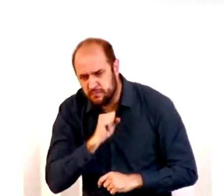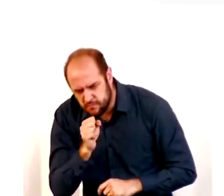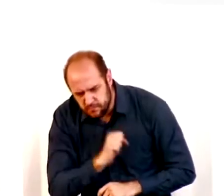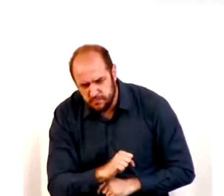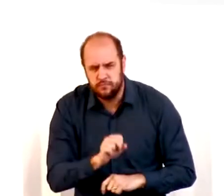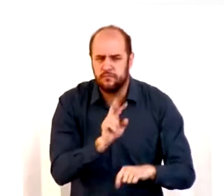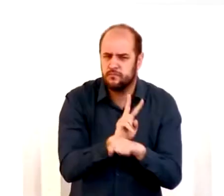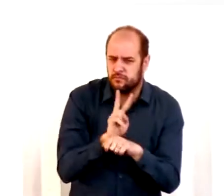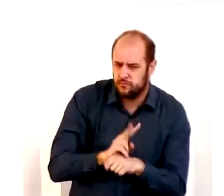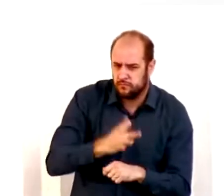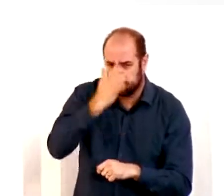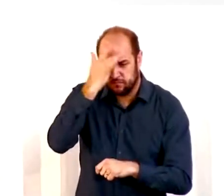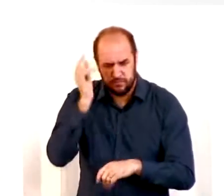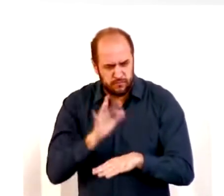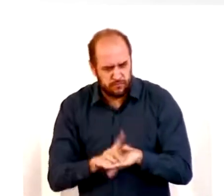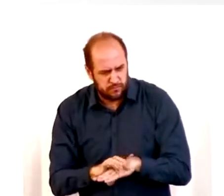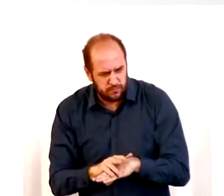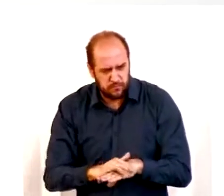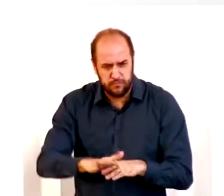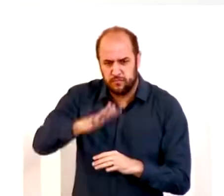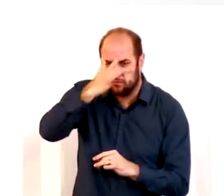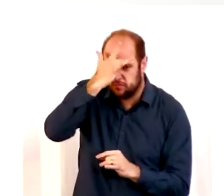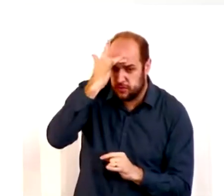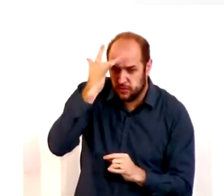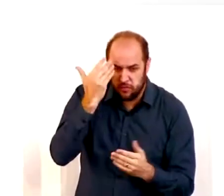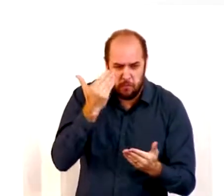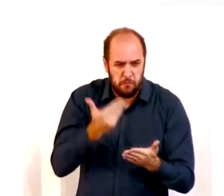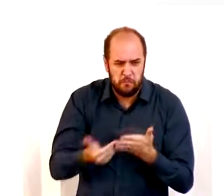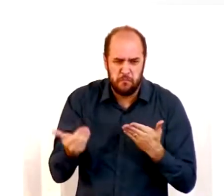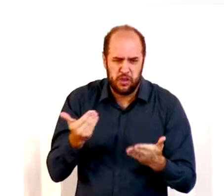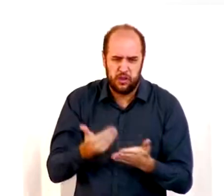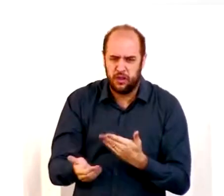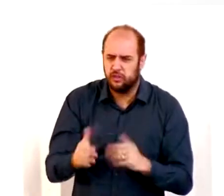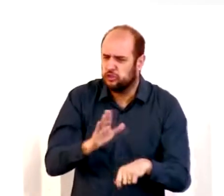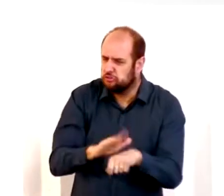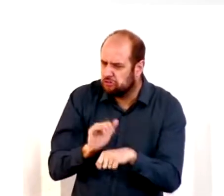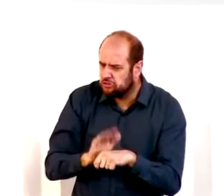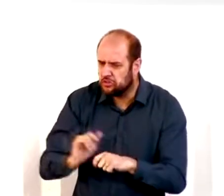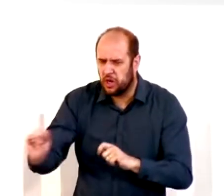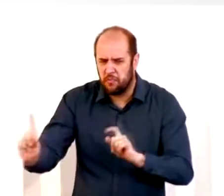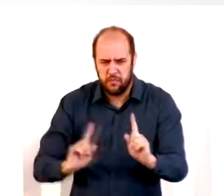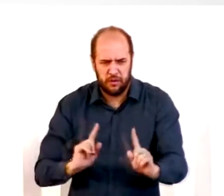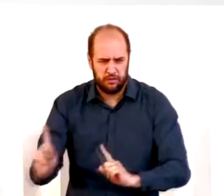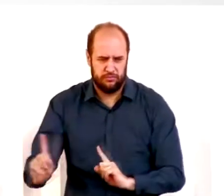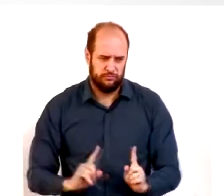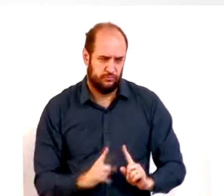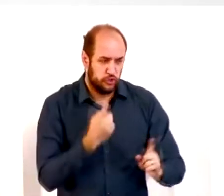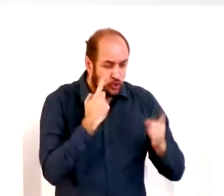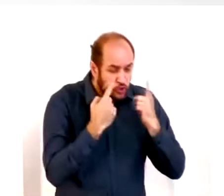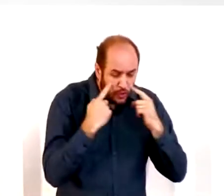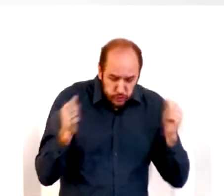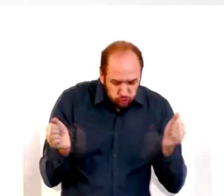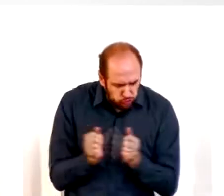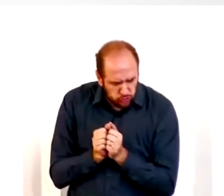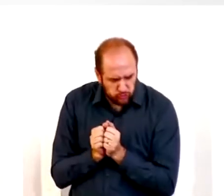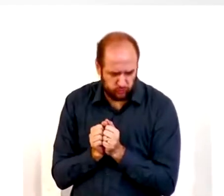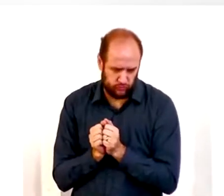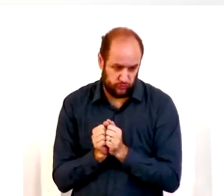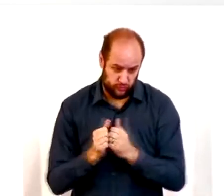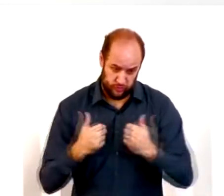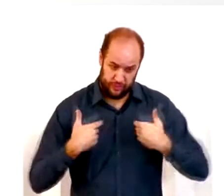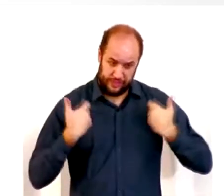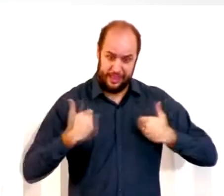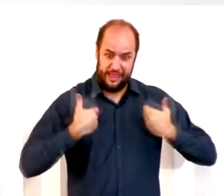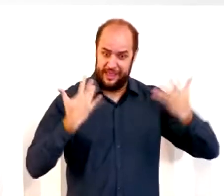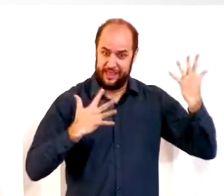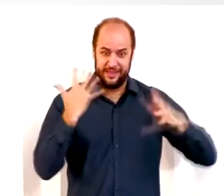dos doentes, cuida dos que vão se perdendo para trazê-los de volta. Chore com aqueles que estão tristes, mas também